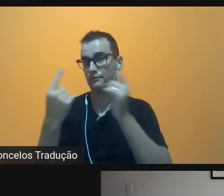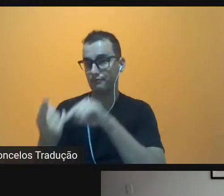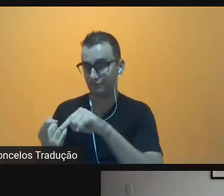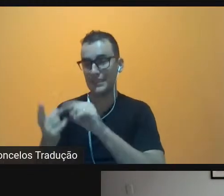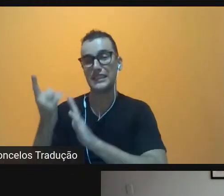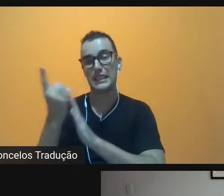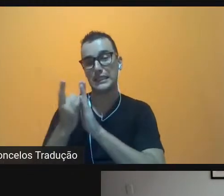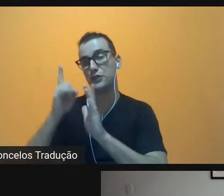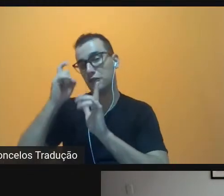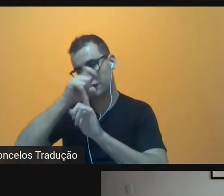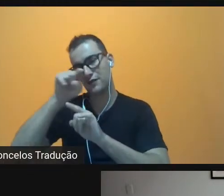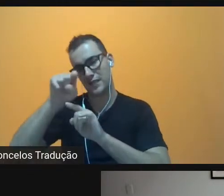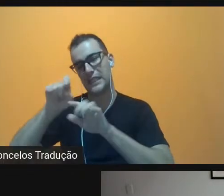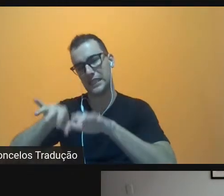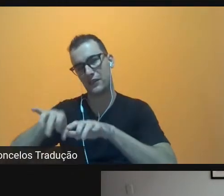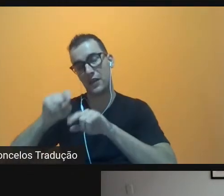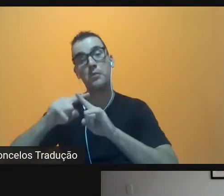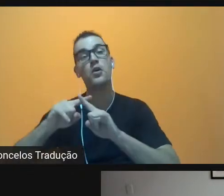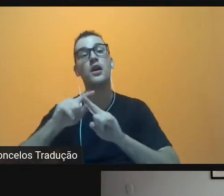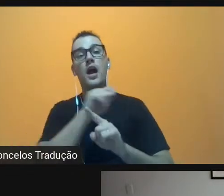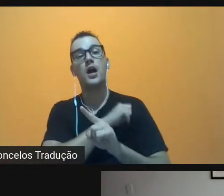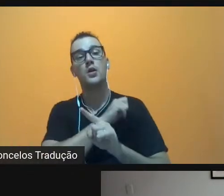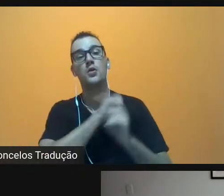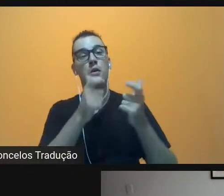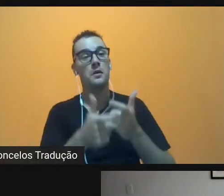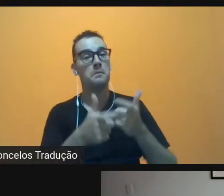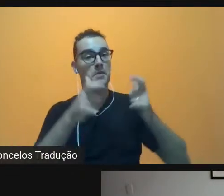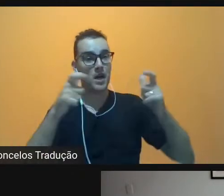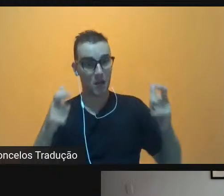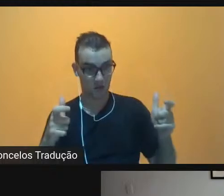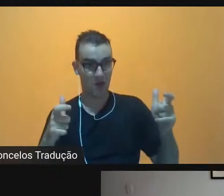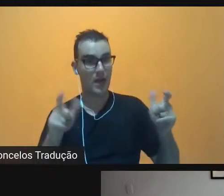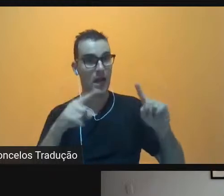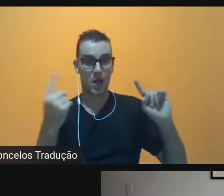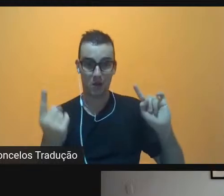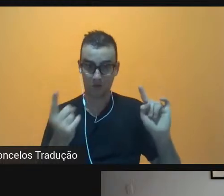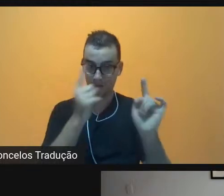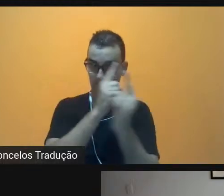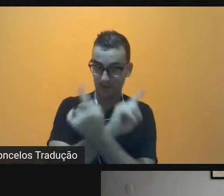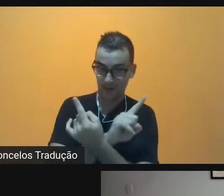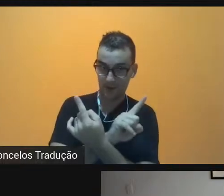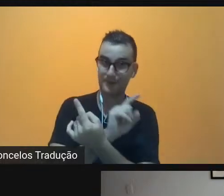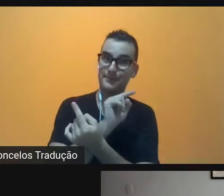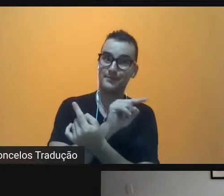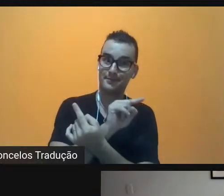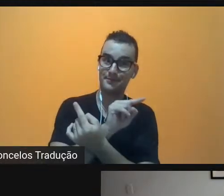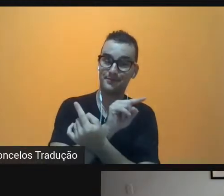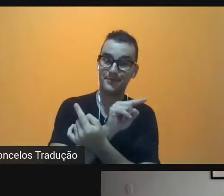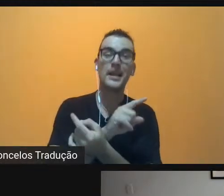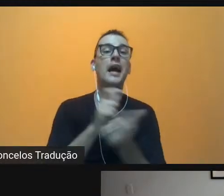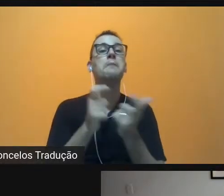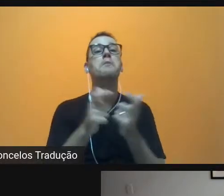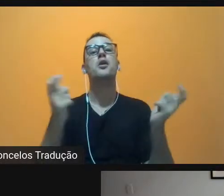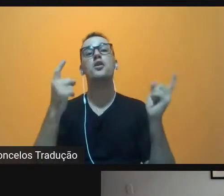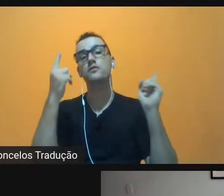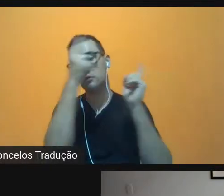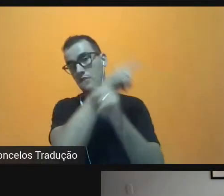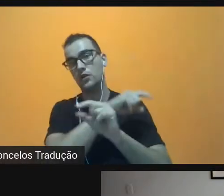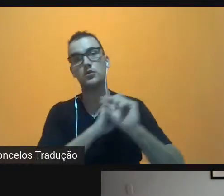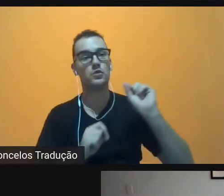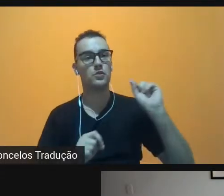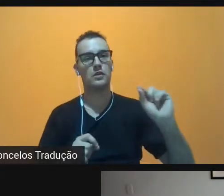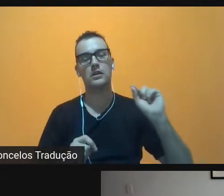a maioria dos alunos que estão no CMPDI tem um processo ao contrário, né? Tem dificuldade de perceber